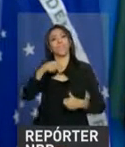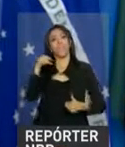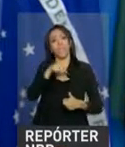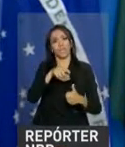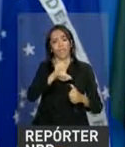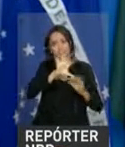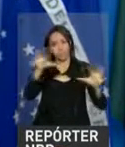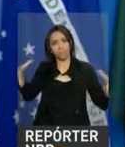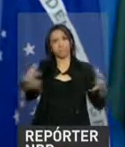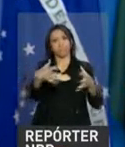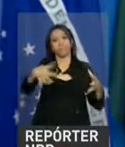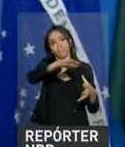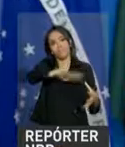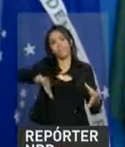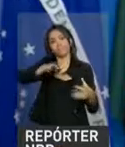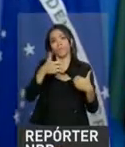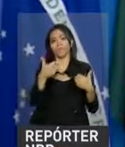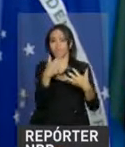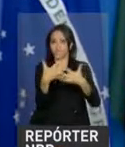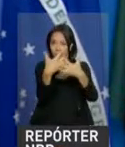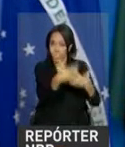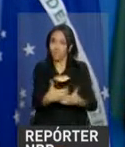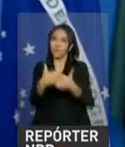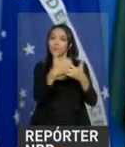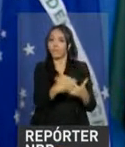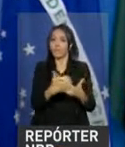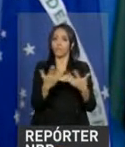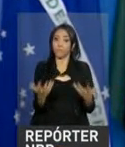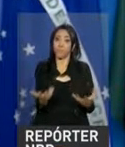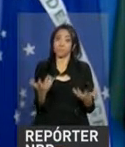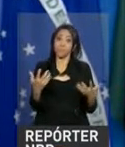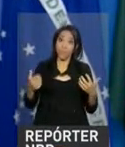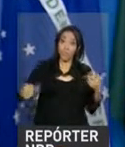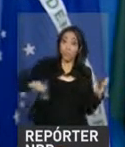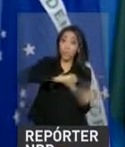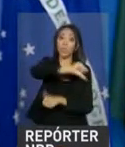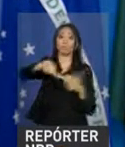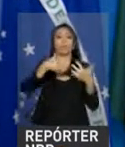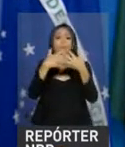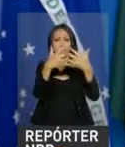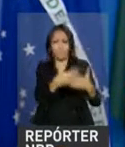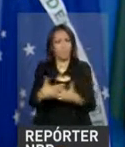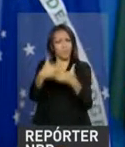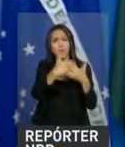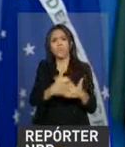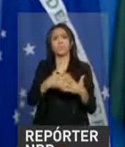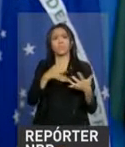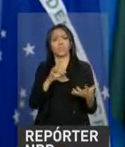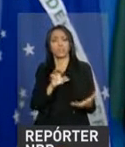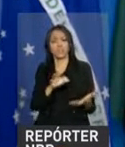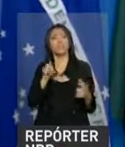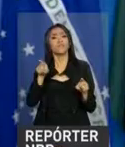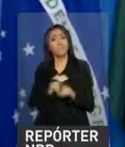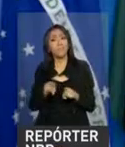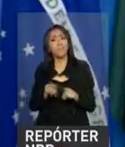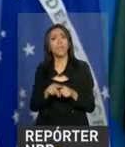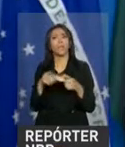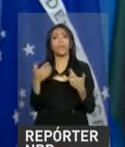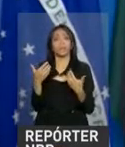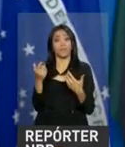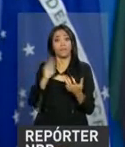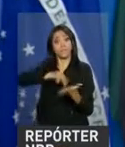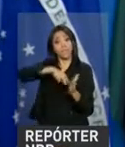frota é de caminhões ora modernizar a frota não significa apenas modernizá la significa abrir